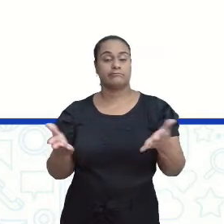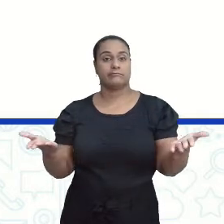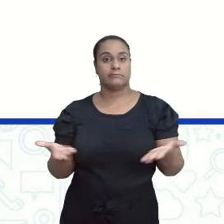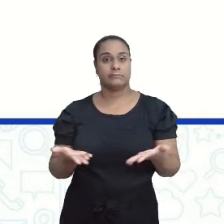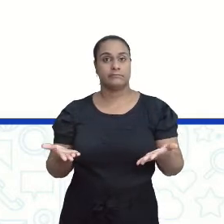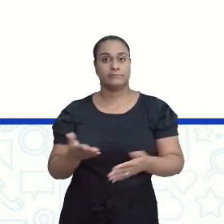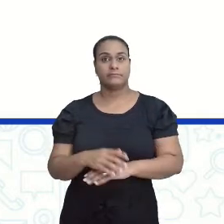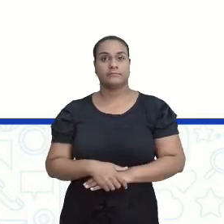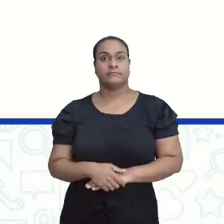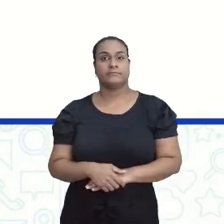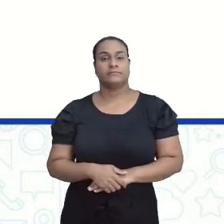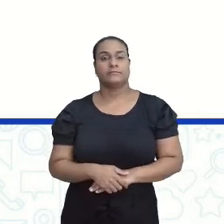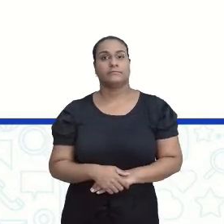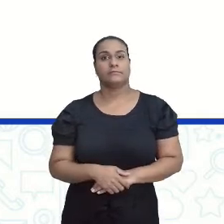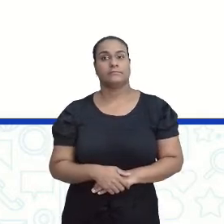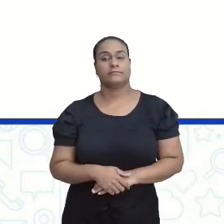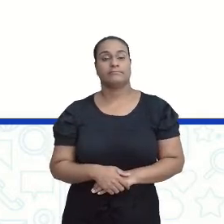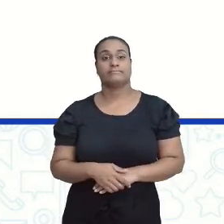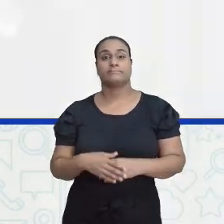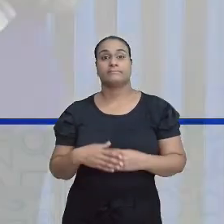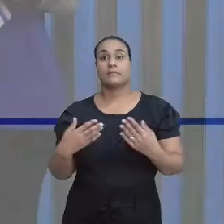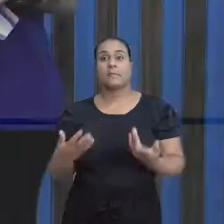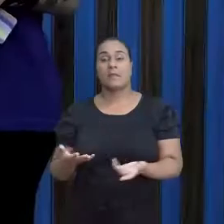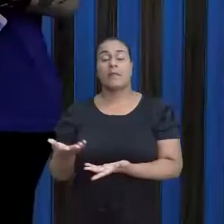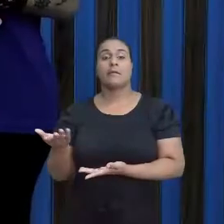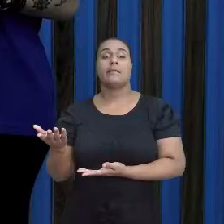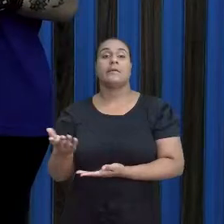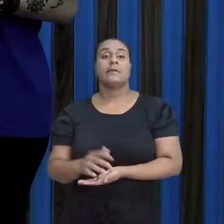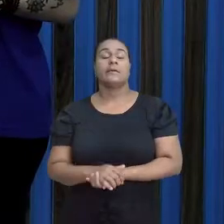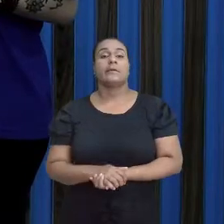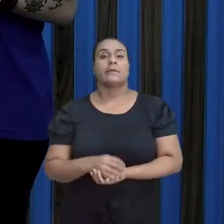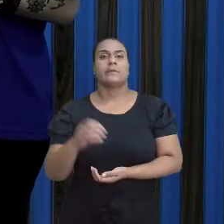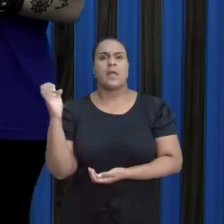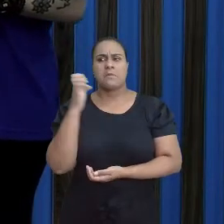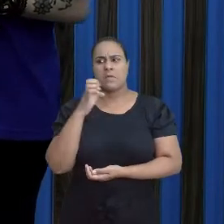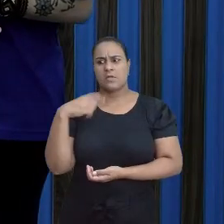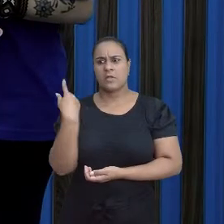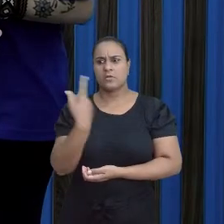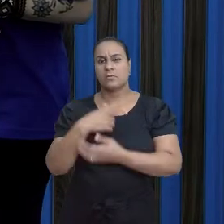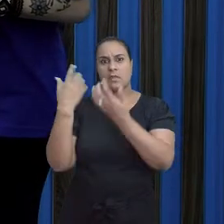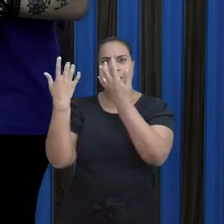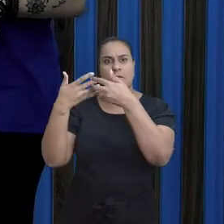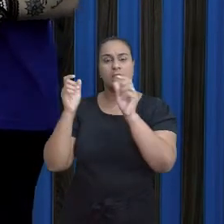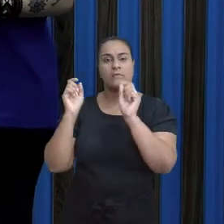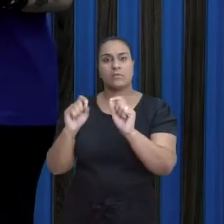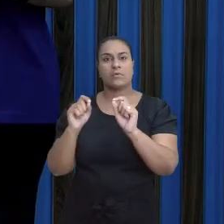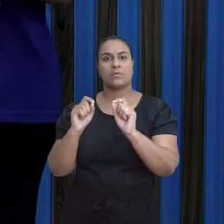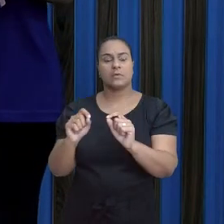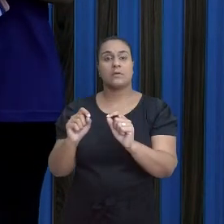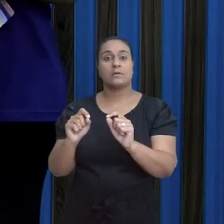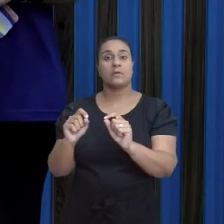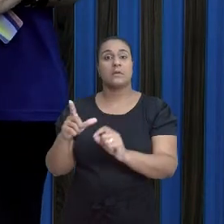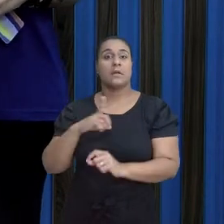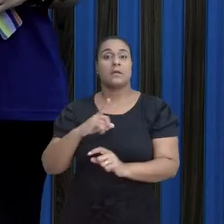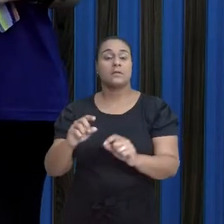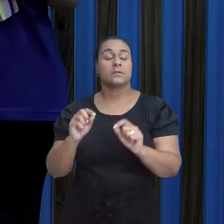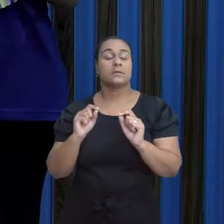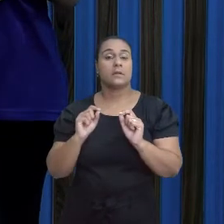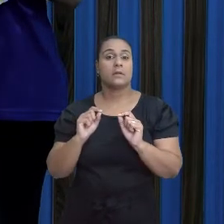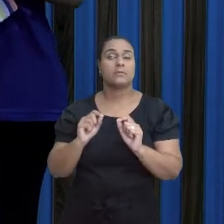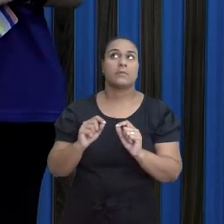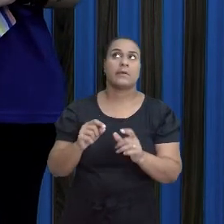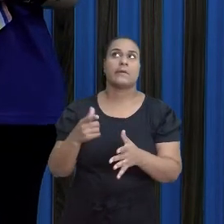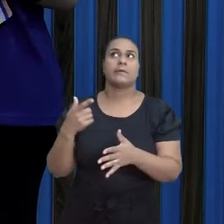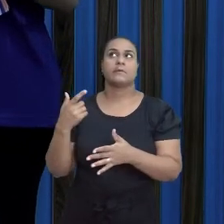né? A emergência, né, da gente refletir é porque existe, né,